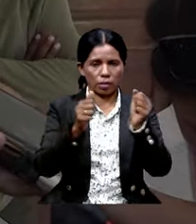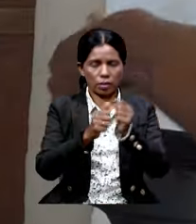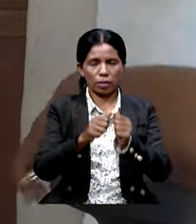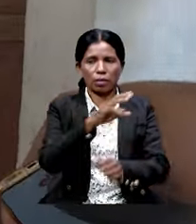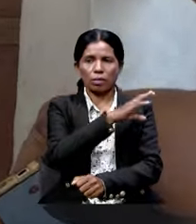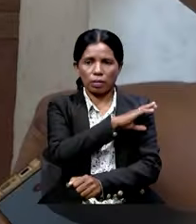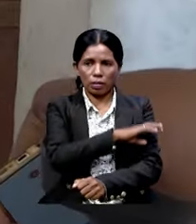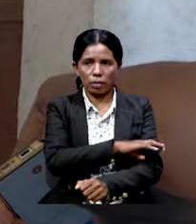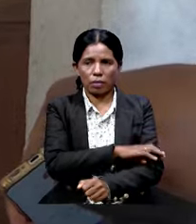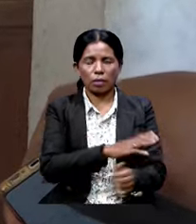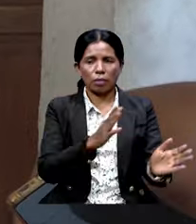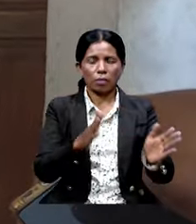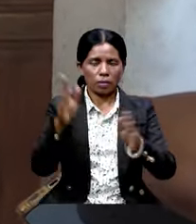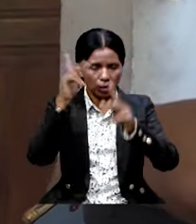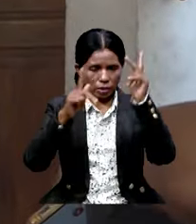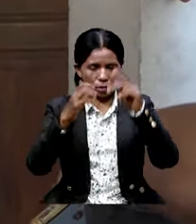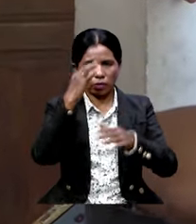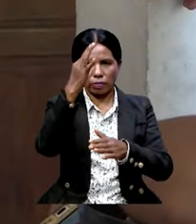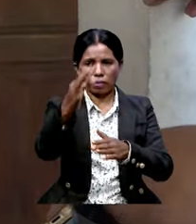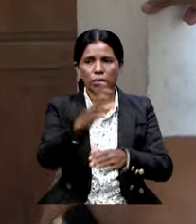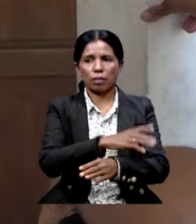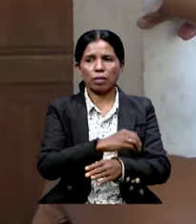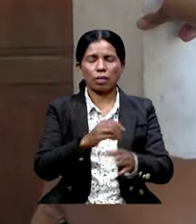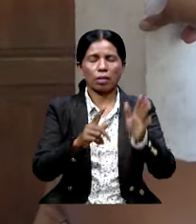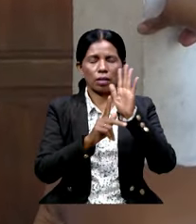ho di prosesa kaso ne ba oin, no se keisa